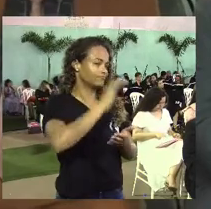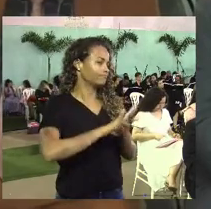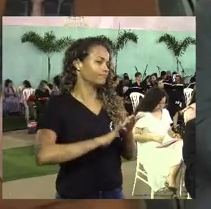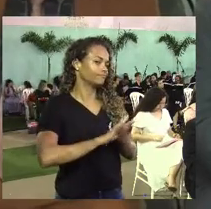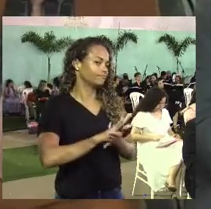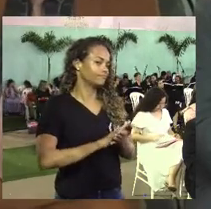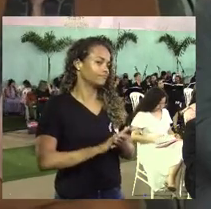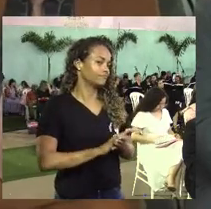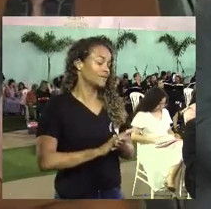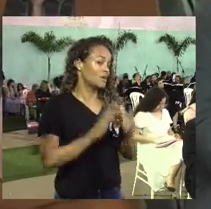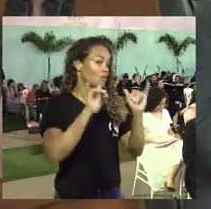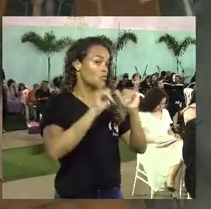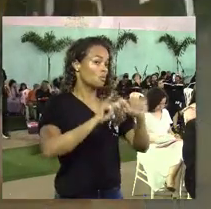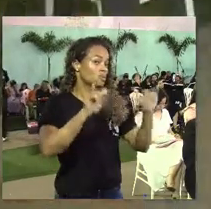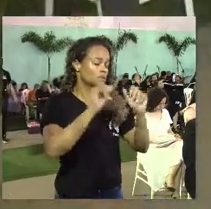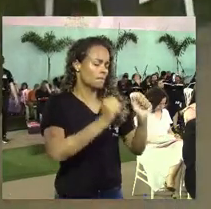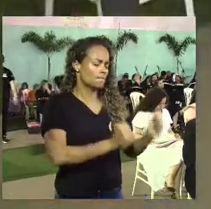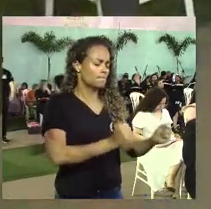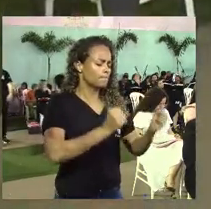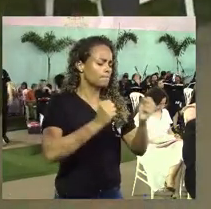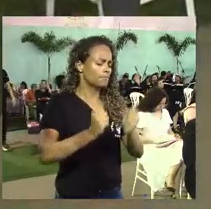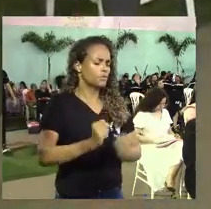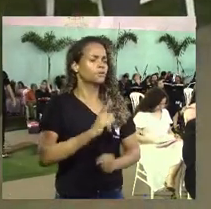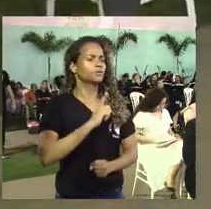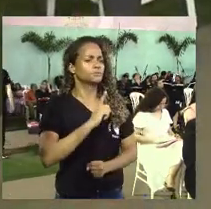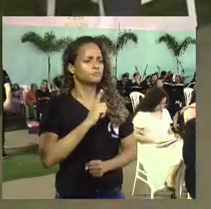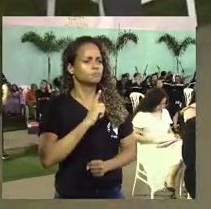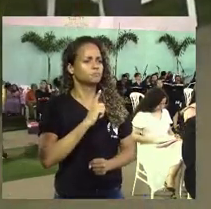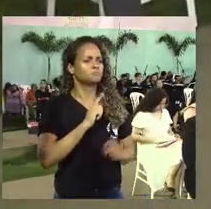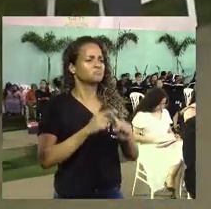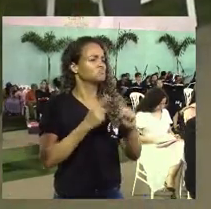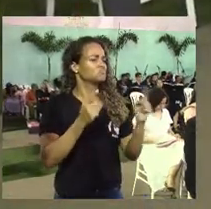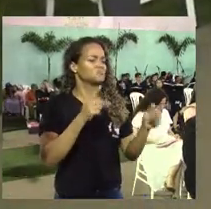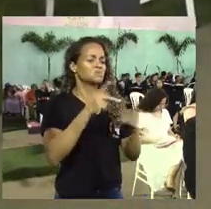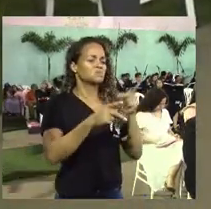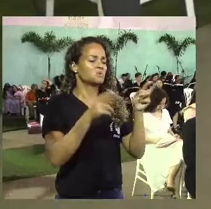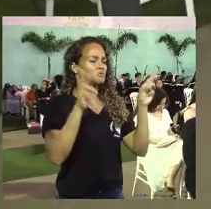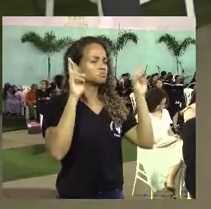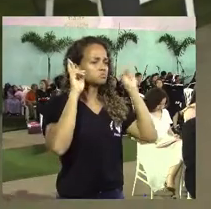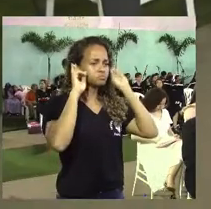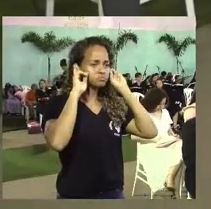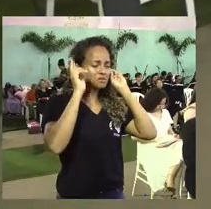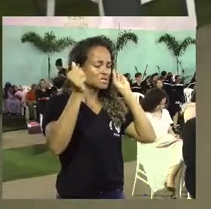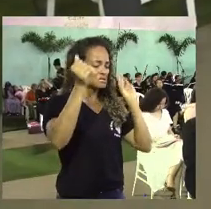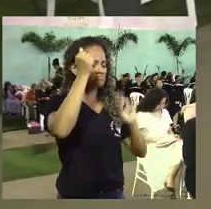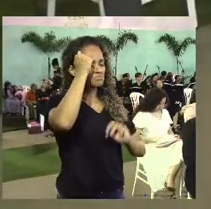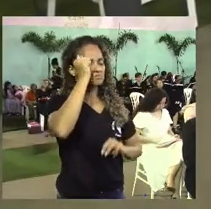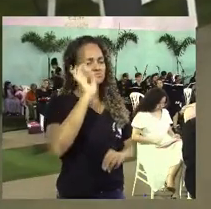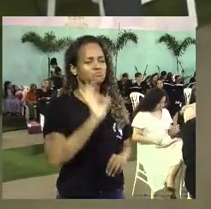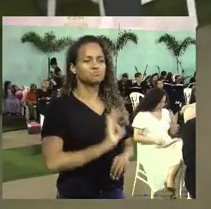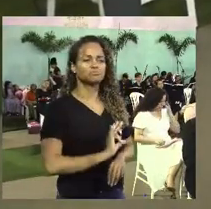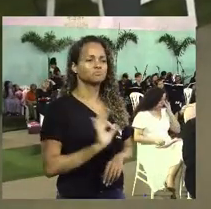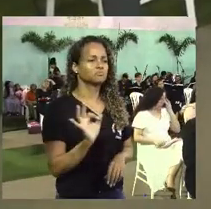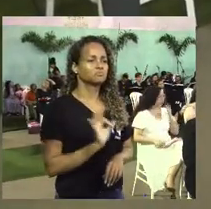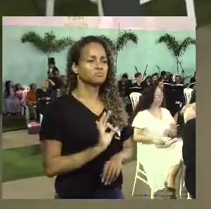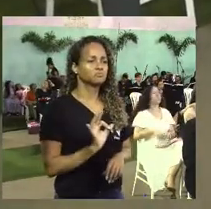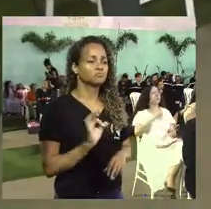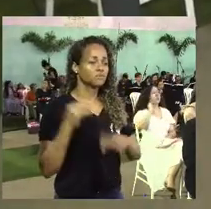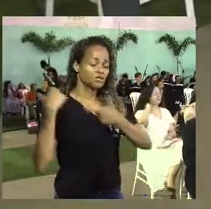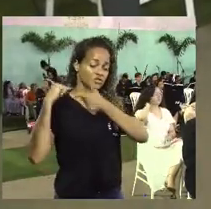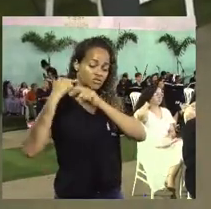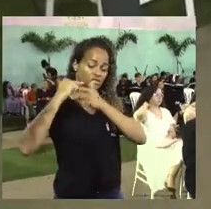poderosa de Noé ele tinha mensagem mas o povo não se arrependeu e toda aquela